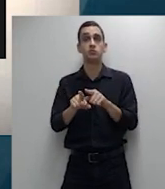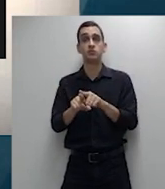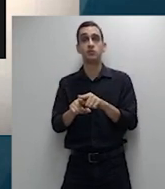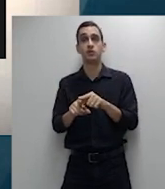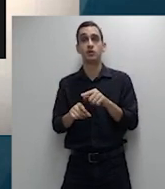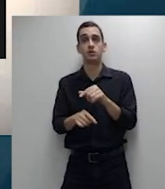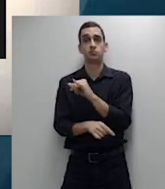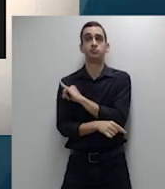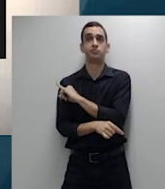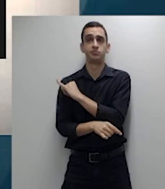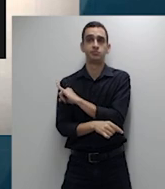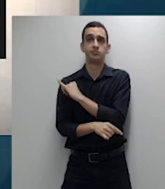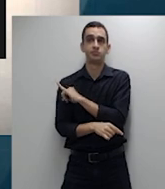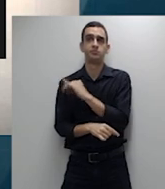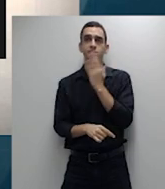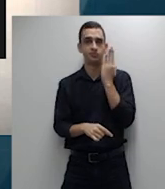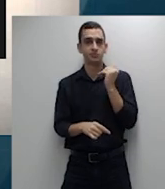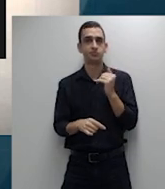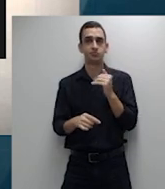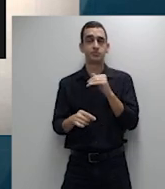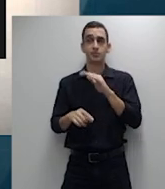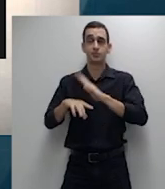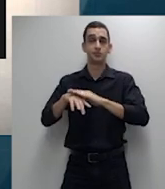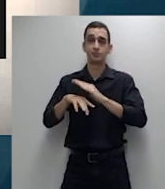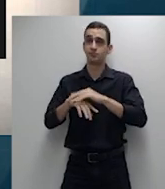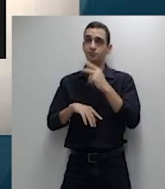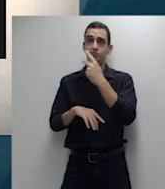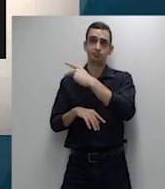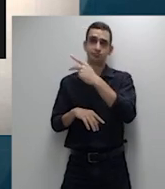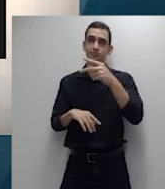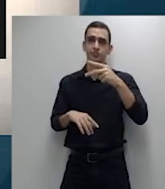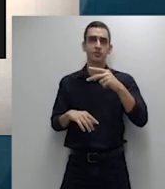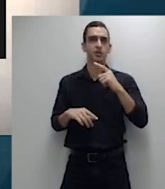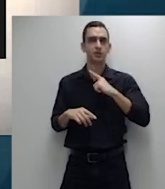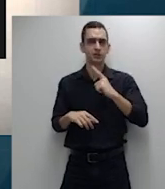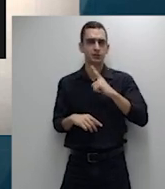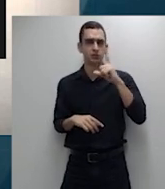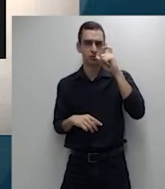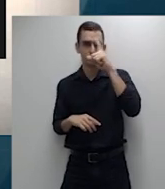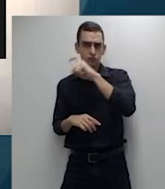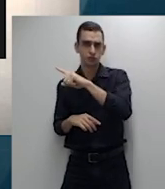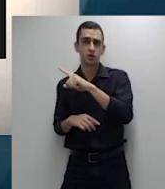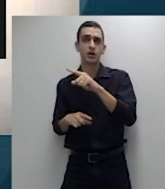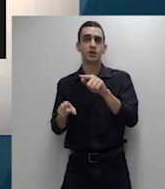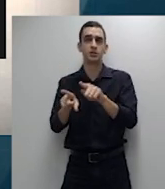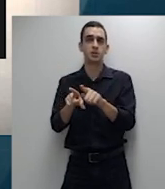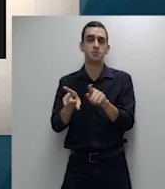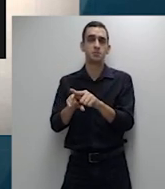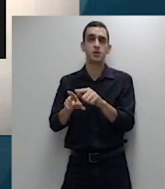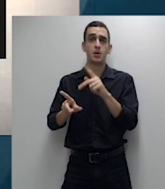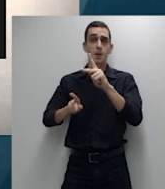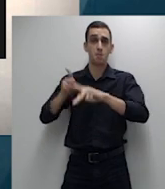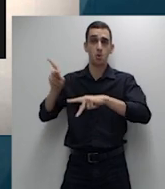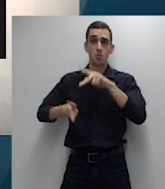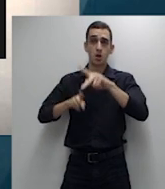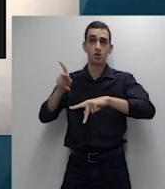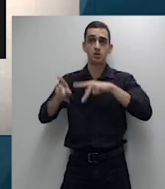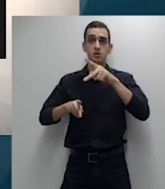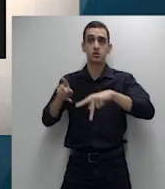sabedores de todas as dificuldades que enfrentou nos últimos anos que sua população -